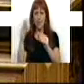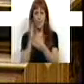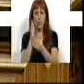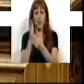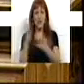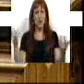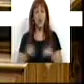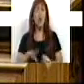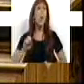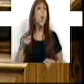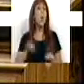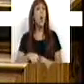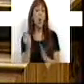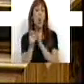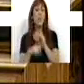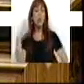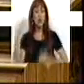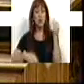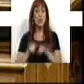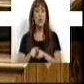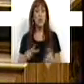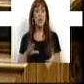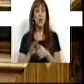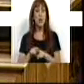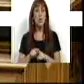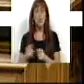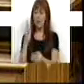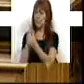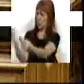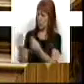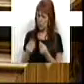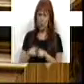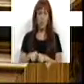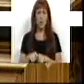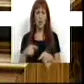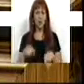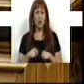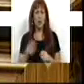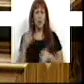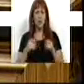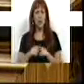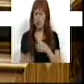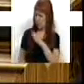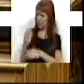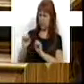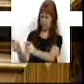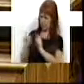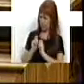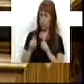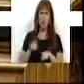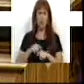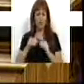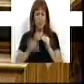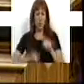processos, ou ainda ao critério do tribunal que passou a receber os processos de estar do tribunal de origem de um